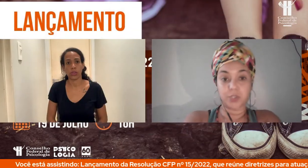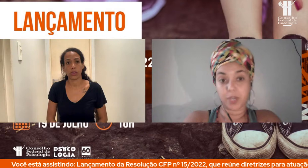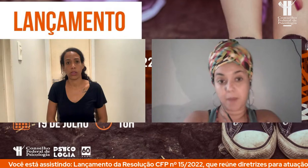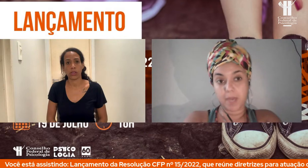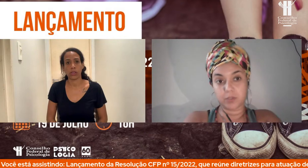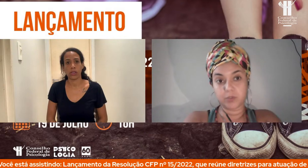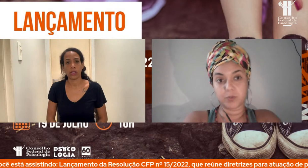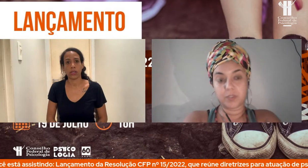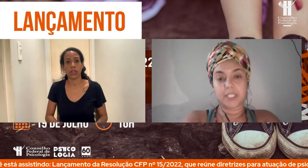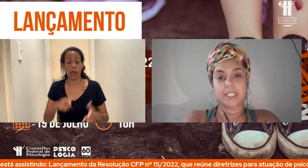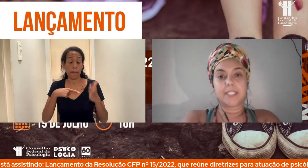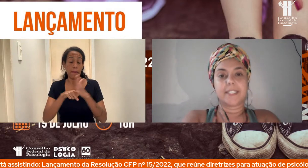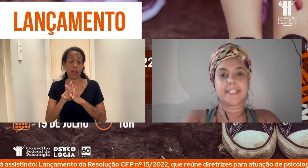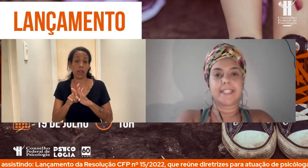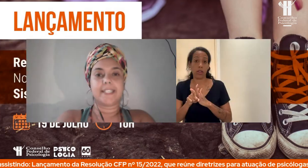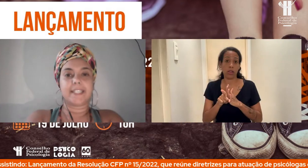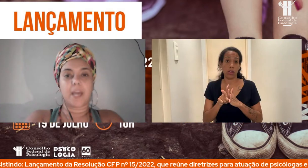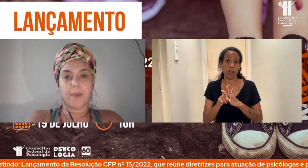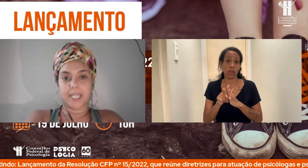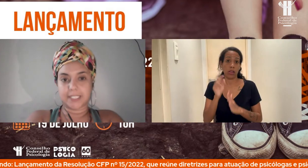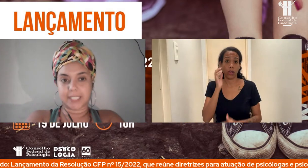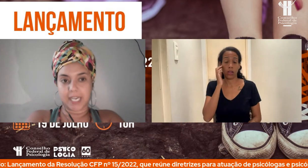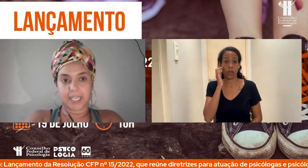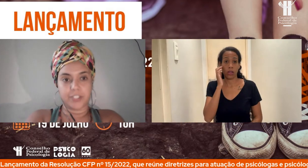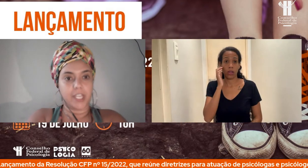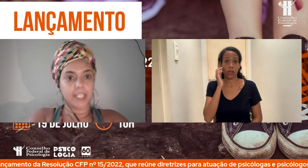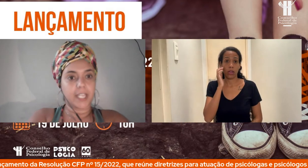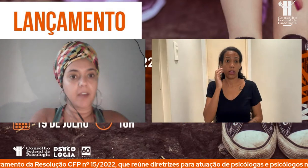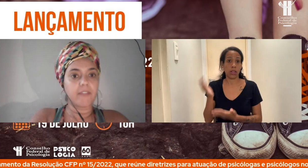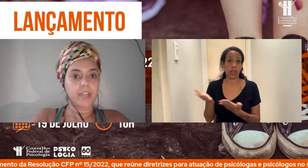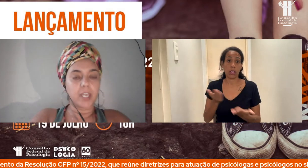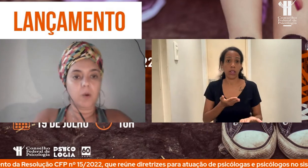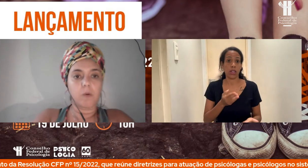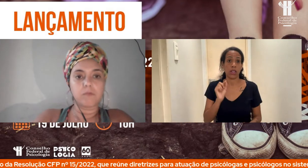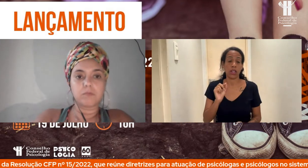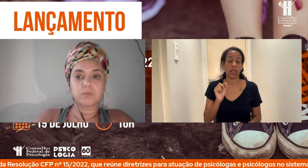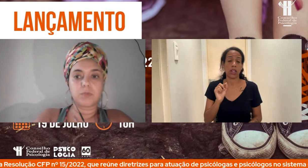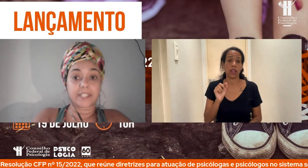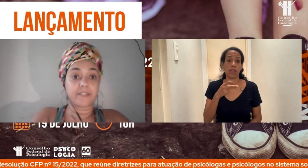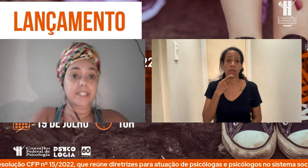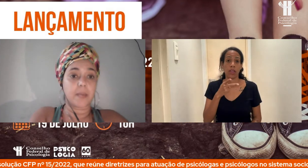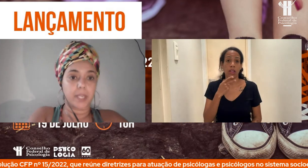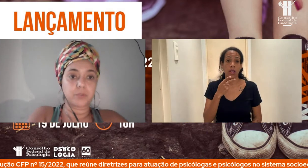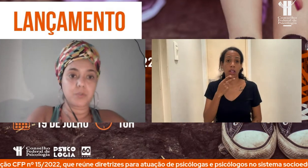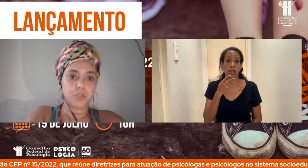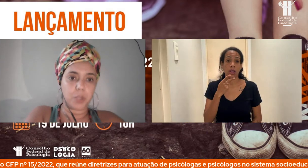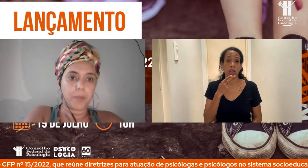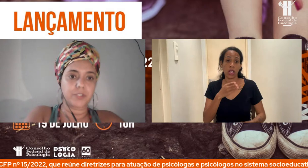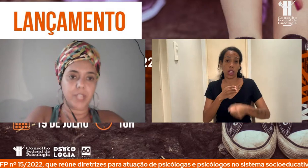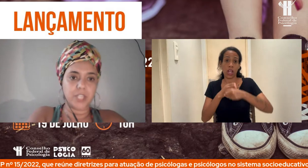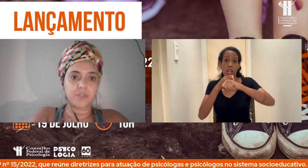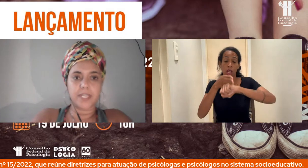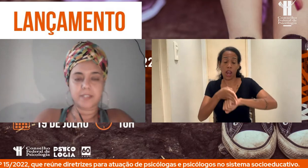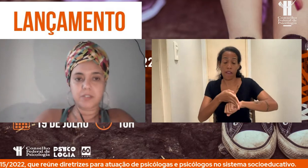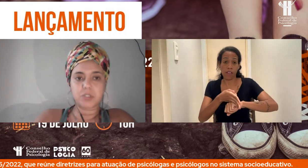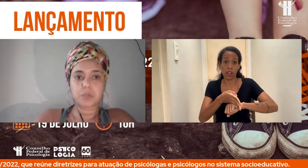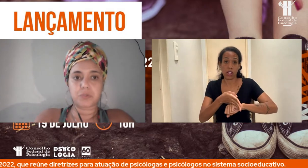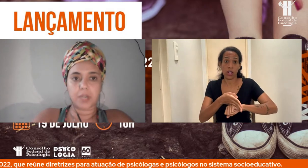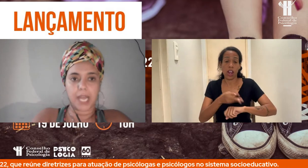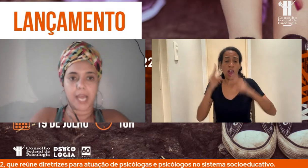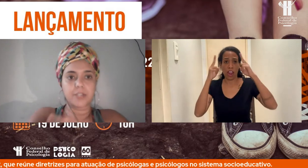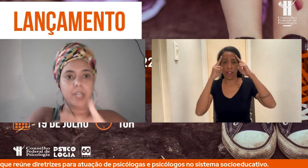o questionamento que a Marina traz, né, tem a ver com o atravessamento justamente das